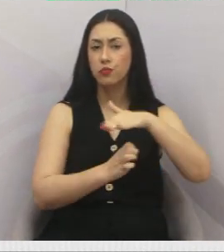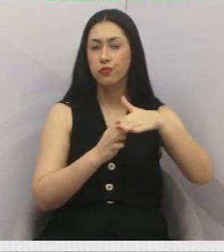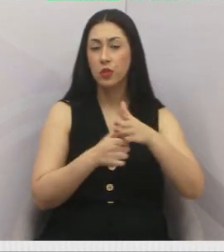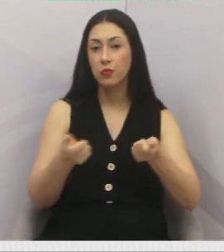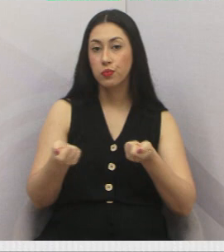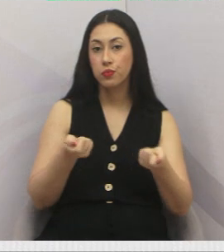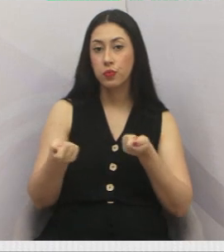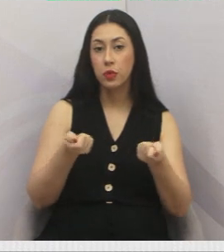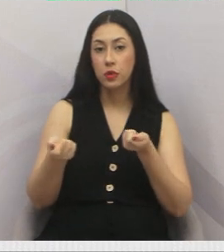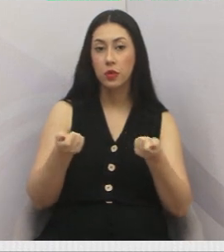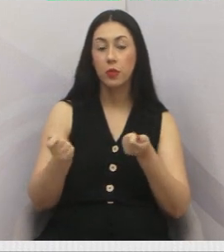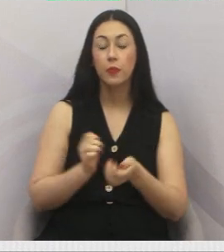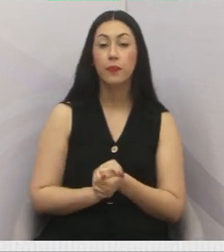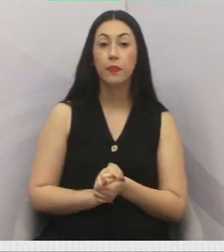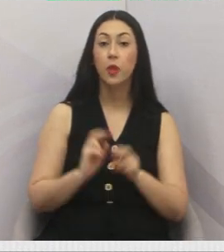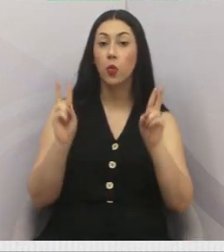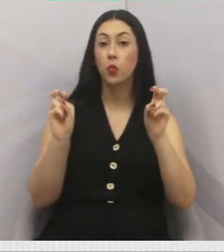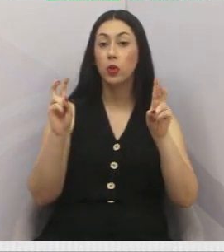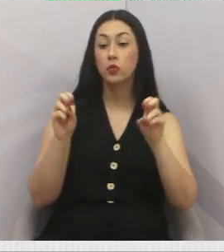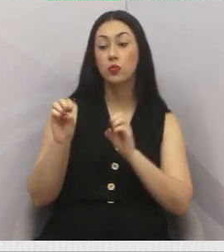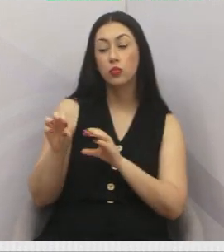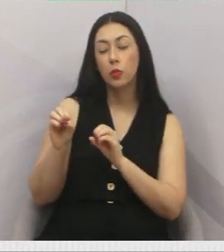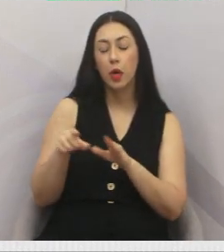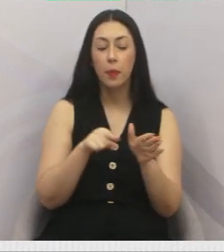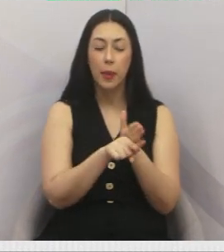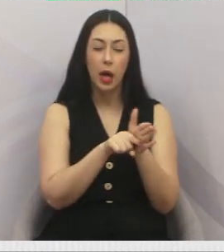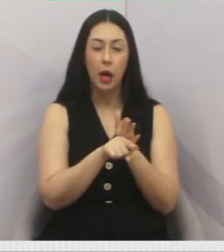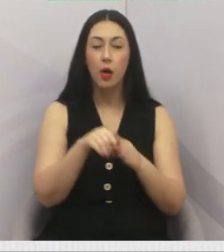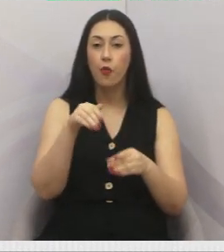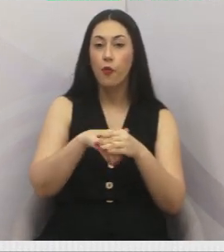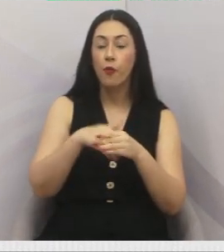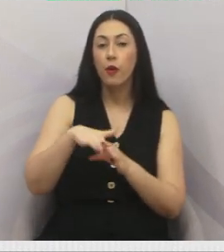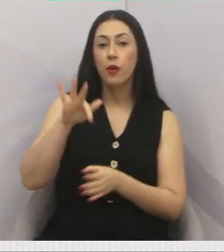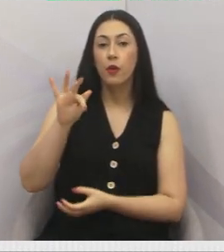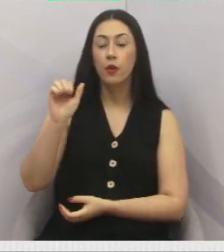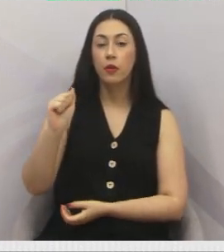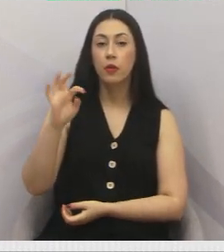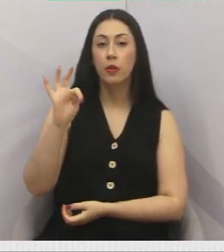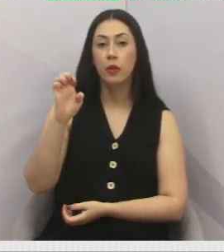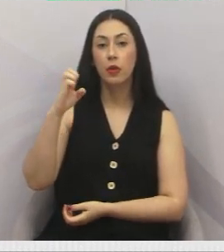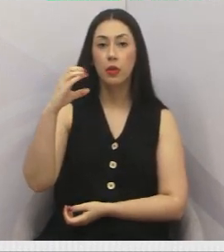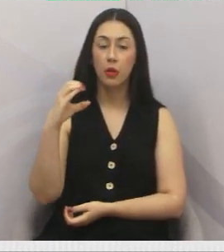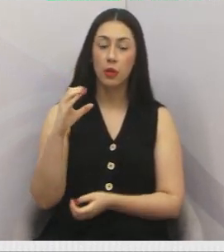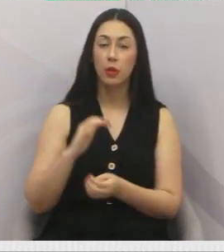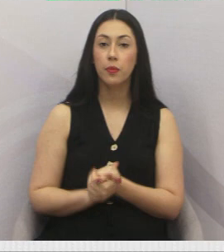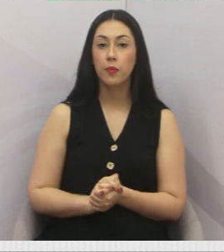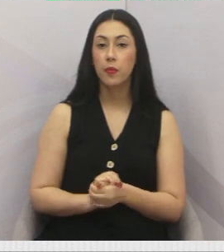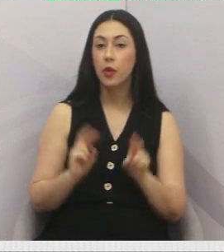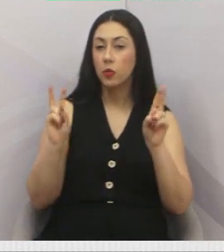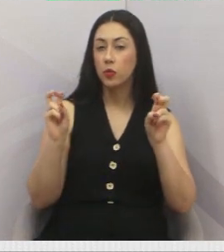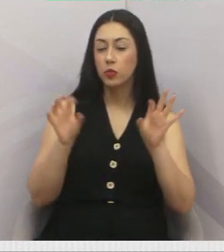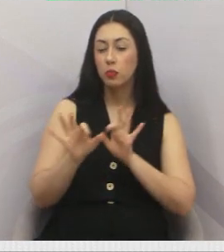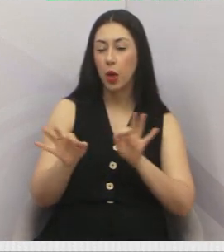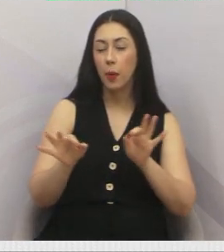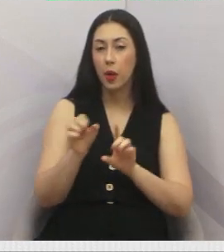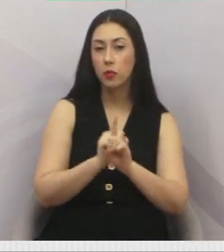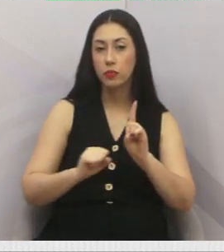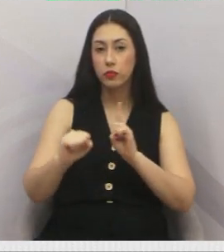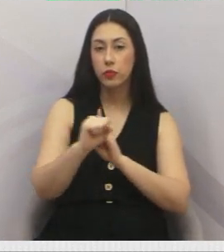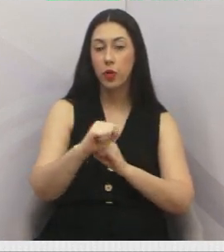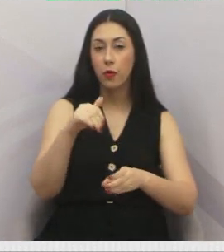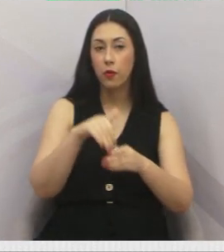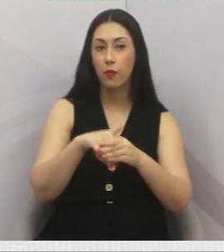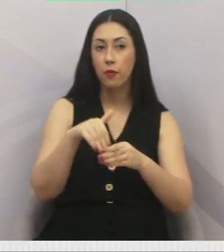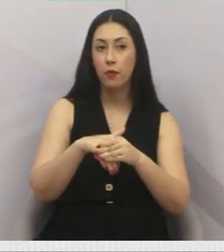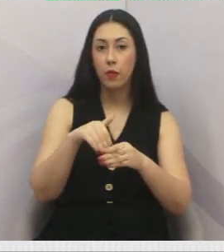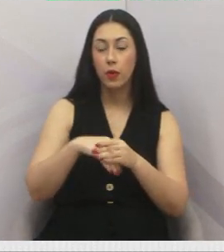Mineração. Segmento Entidades Acadêmicas, um voto para FATEC Jacareí. Segmento Organização da Sociedade Civil, um